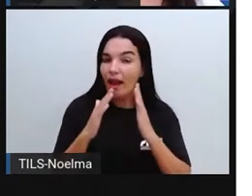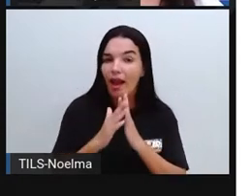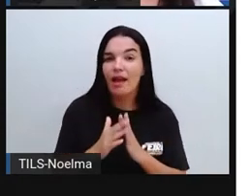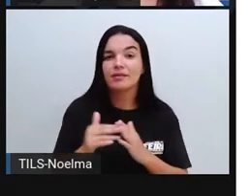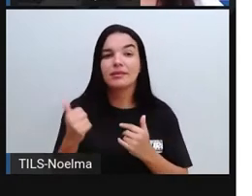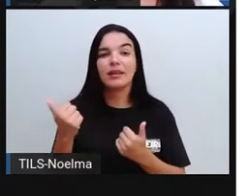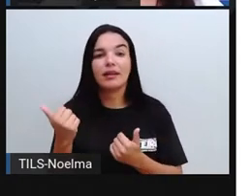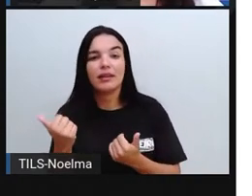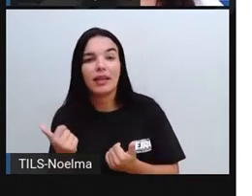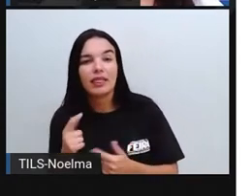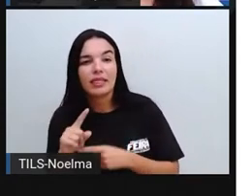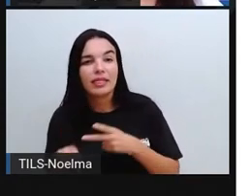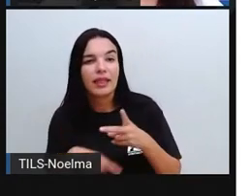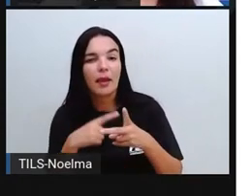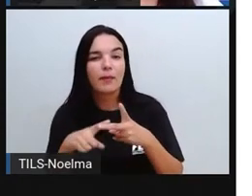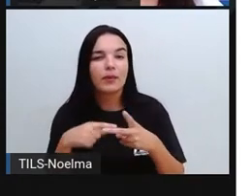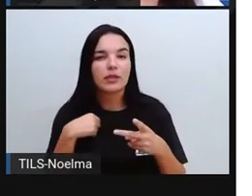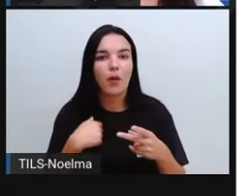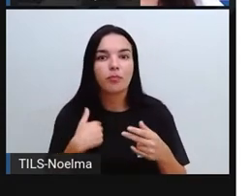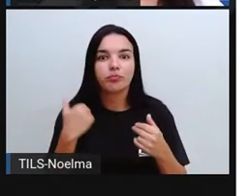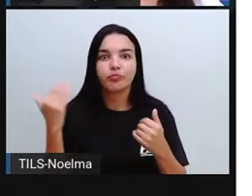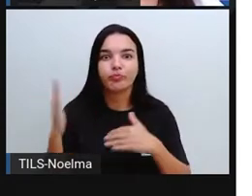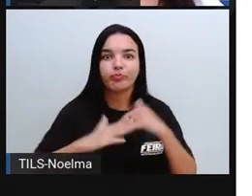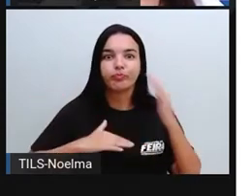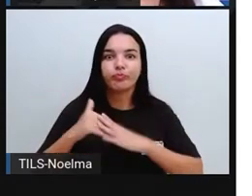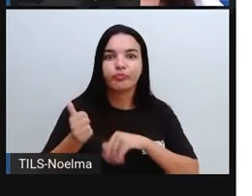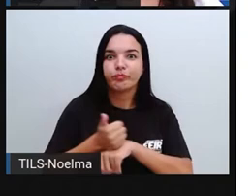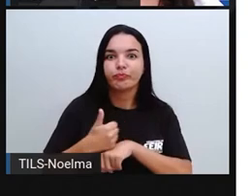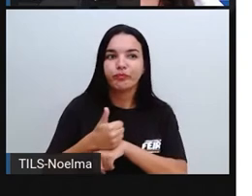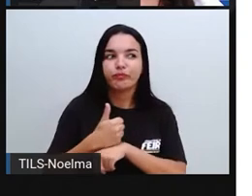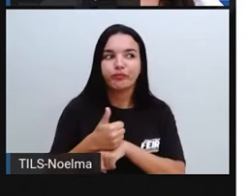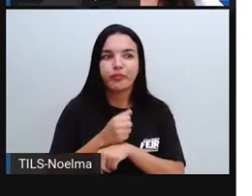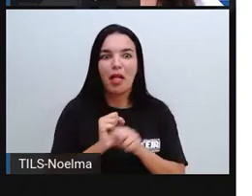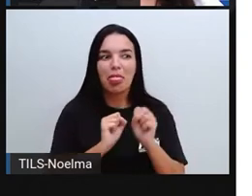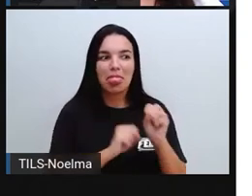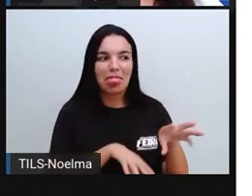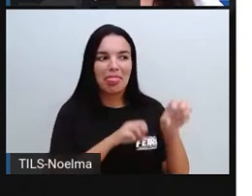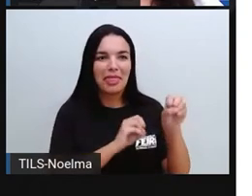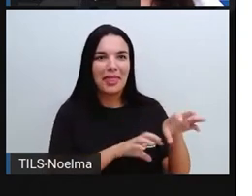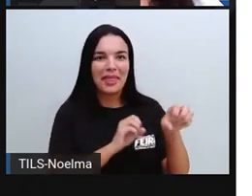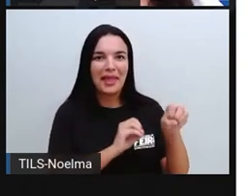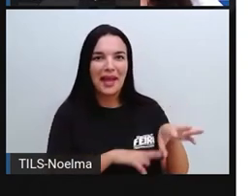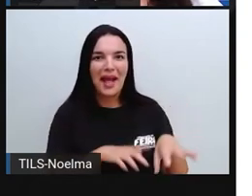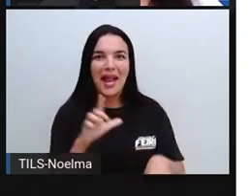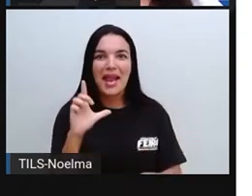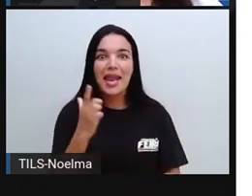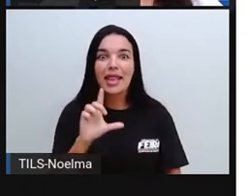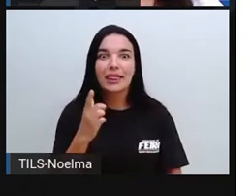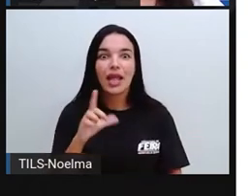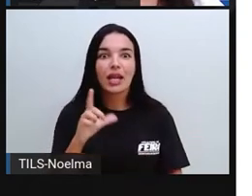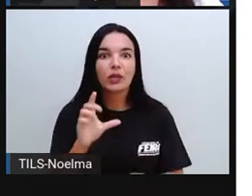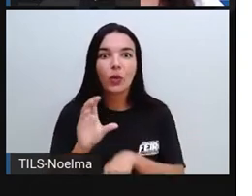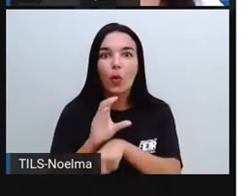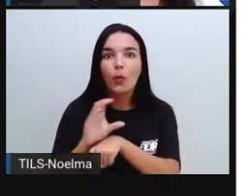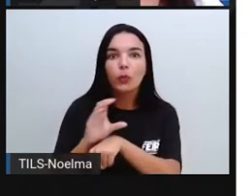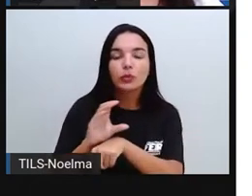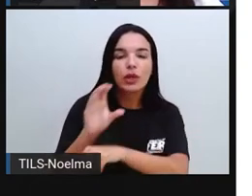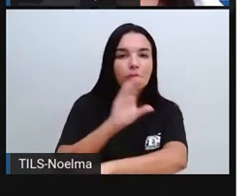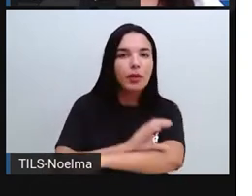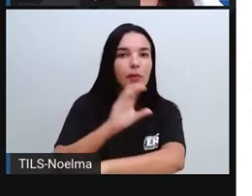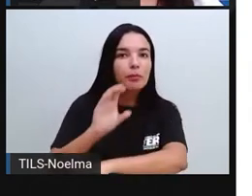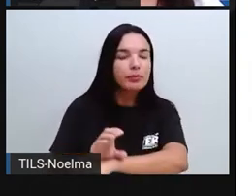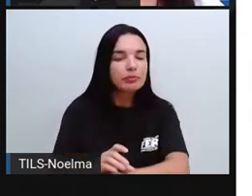tempo, virei uma profissional da leitura, dando aulas de literatura em colégios, cursinhos e faculdades. Mas a